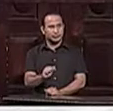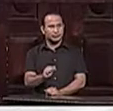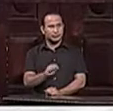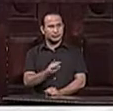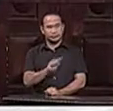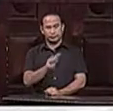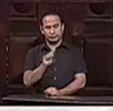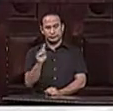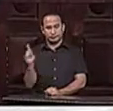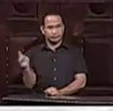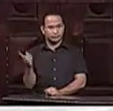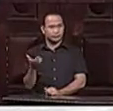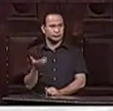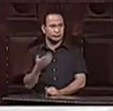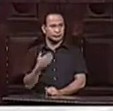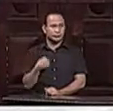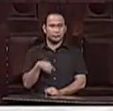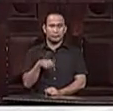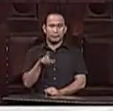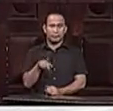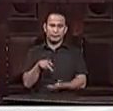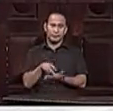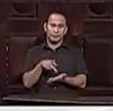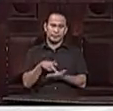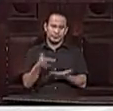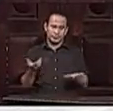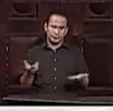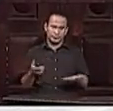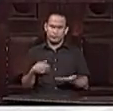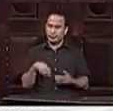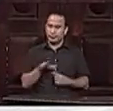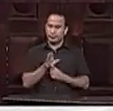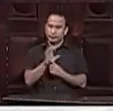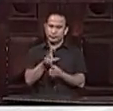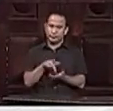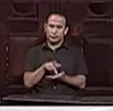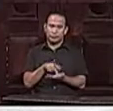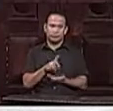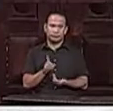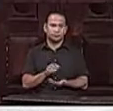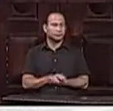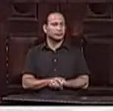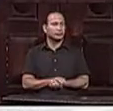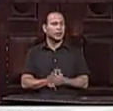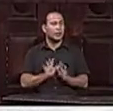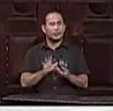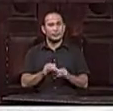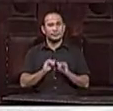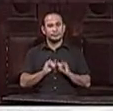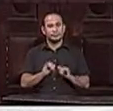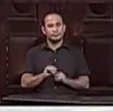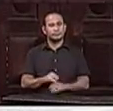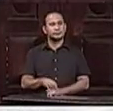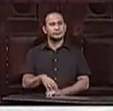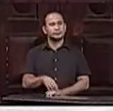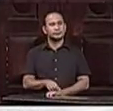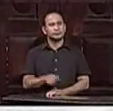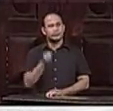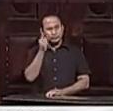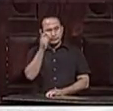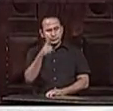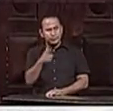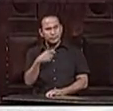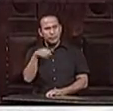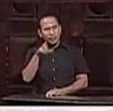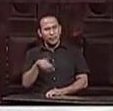não são a realidade, não representam a realidade. Mas eu chamo a atenção, e esse